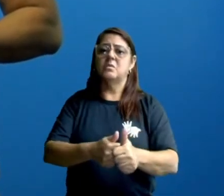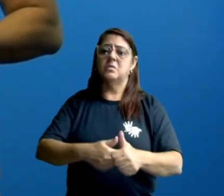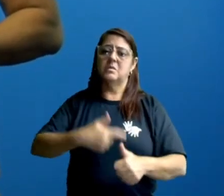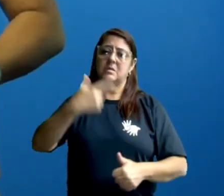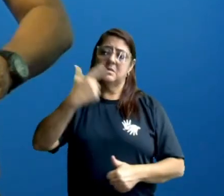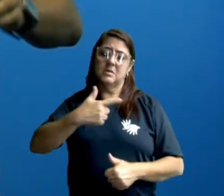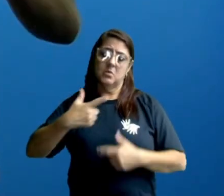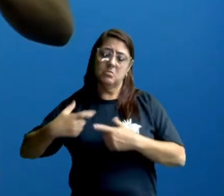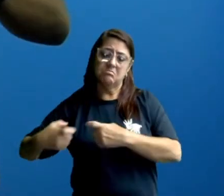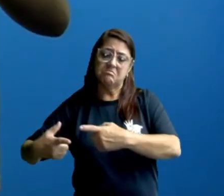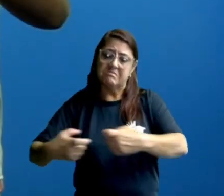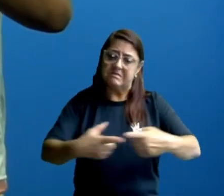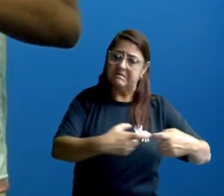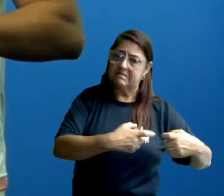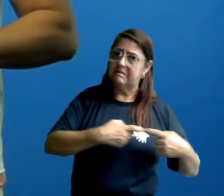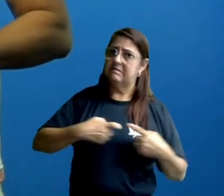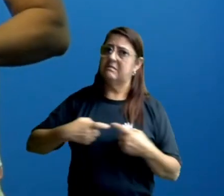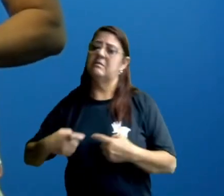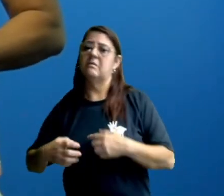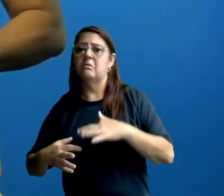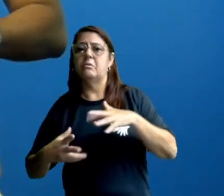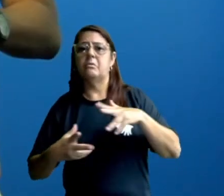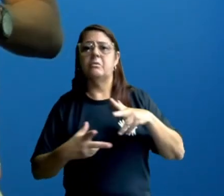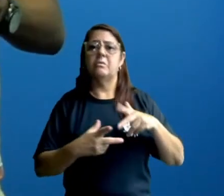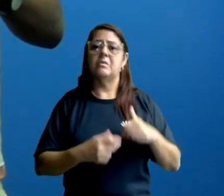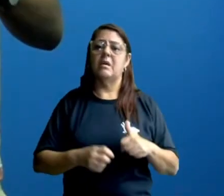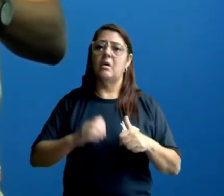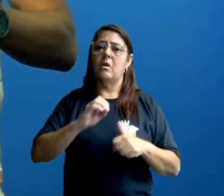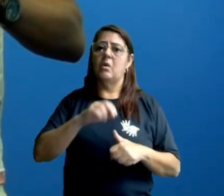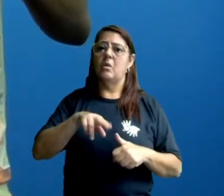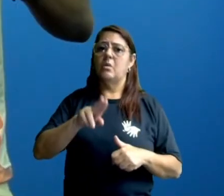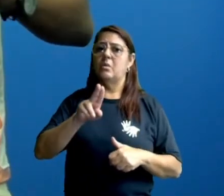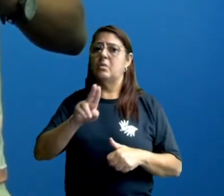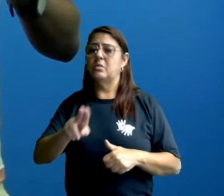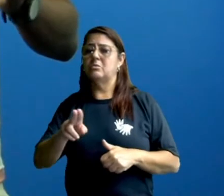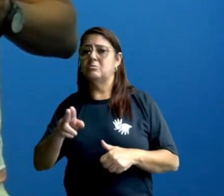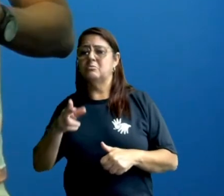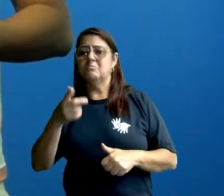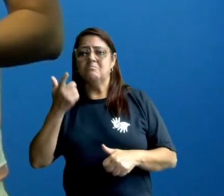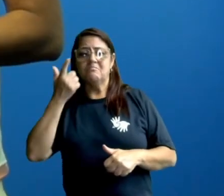Segunda Guerra Mundial, que foi uma forma da ONU achou para